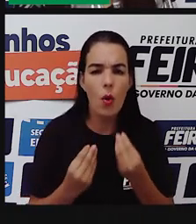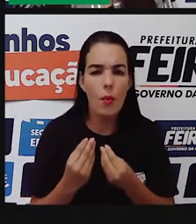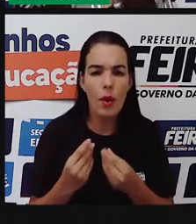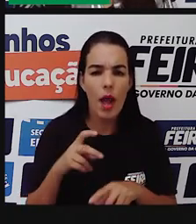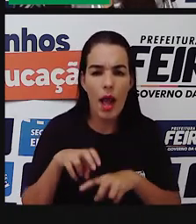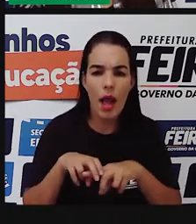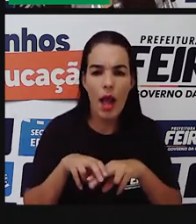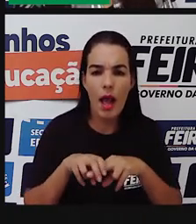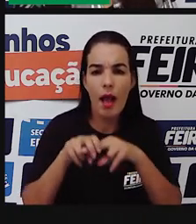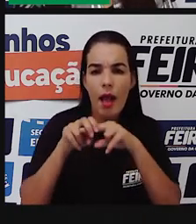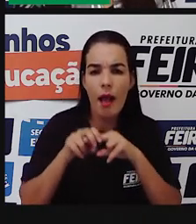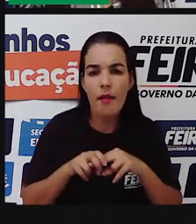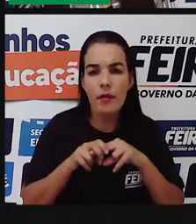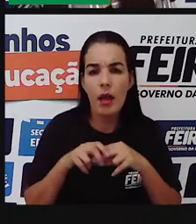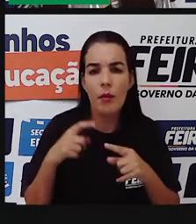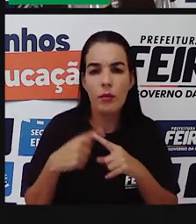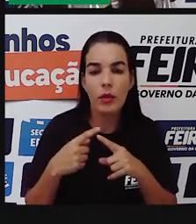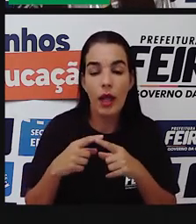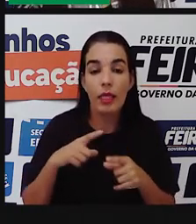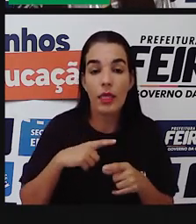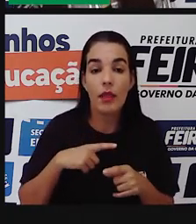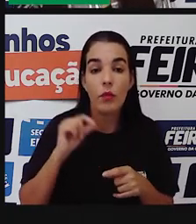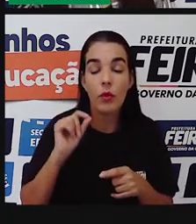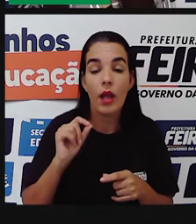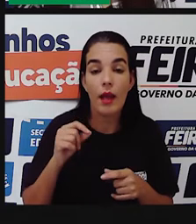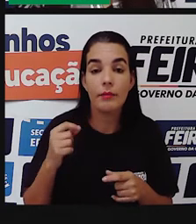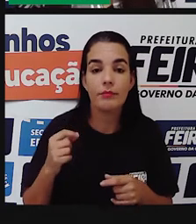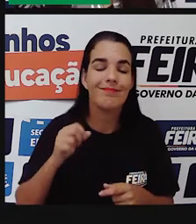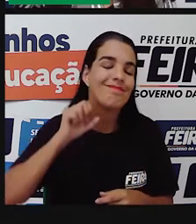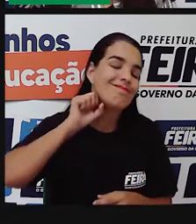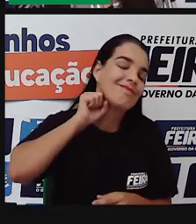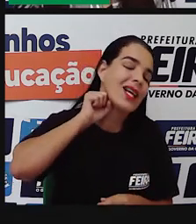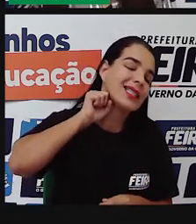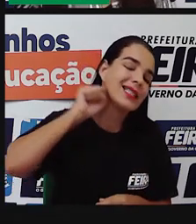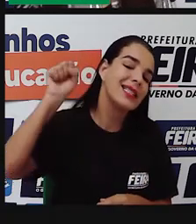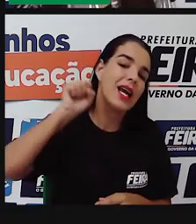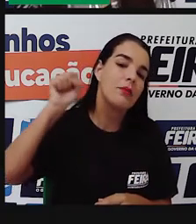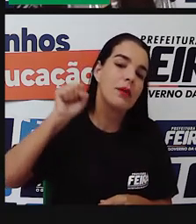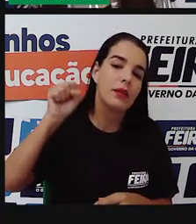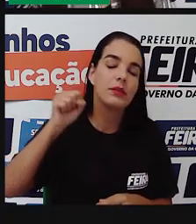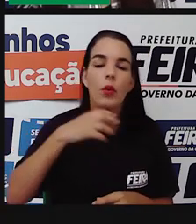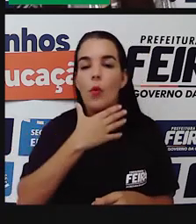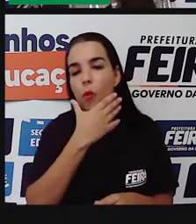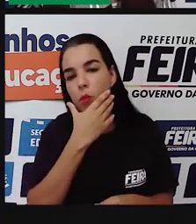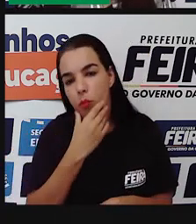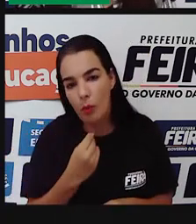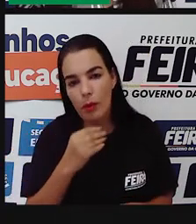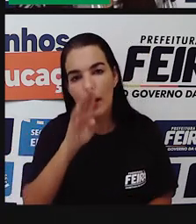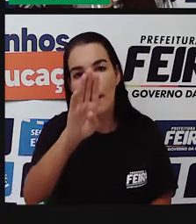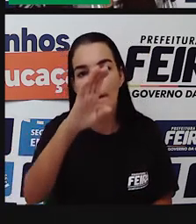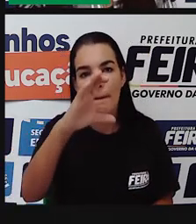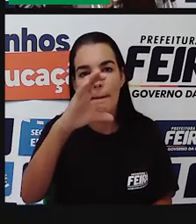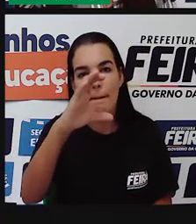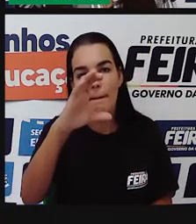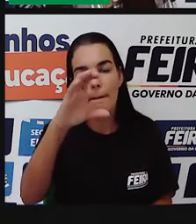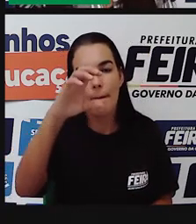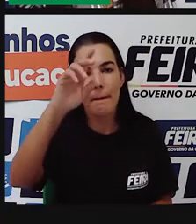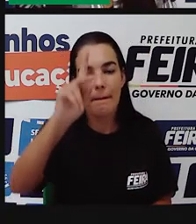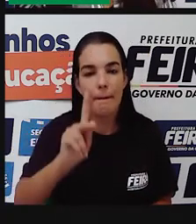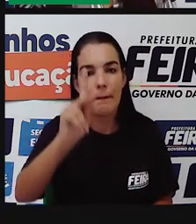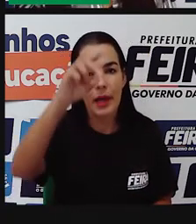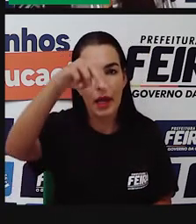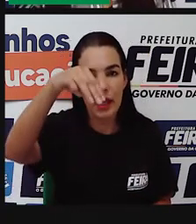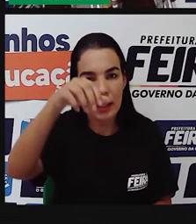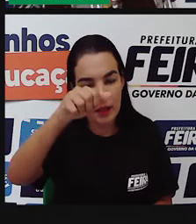o enforcamento de Manuel Bikman e exílio de Tomás Bikman, retorno dos jesuítas ao